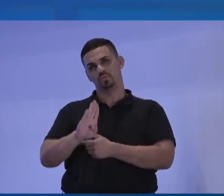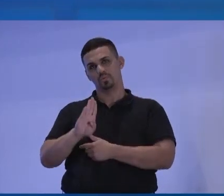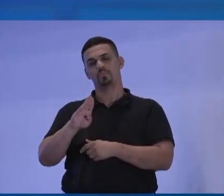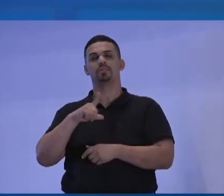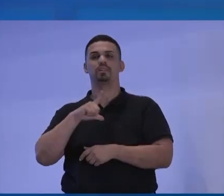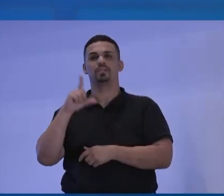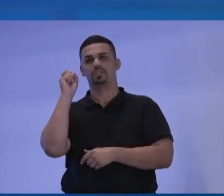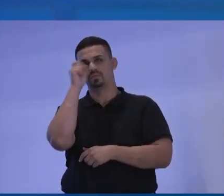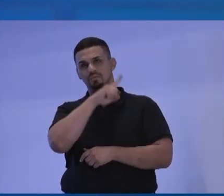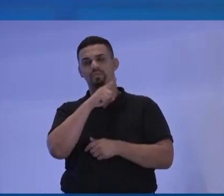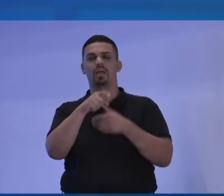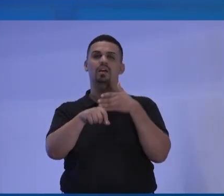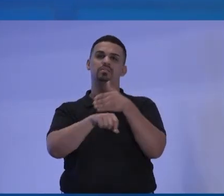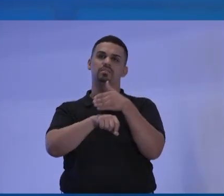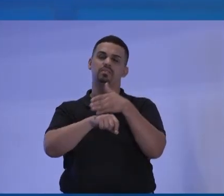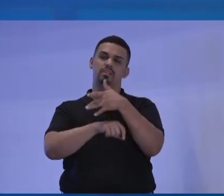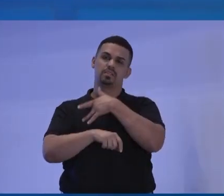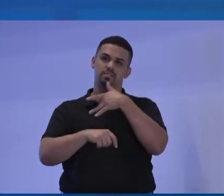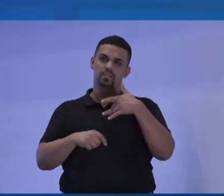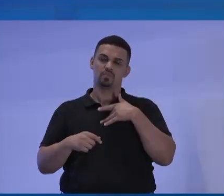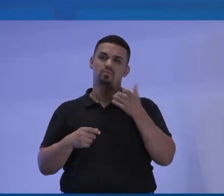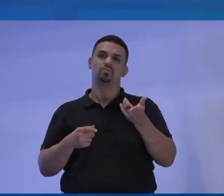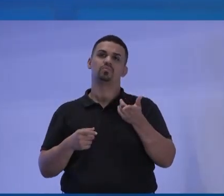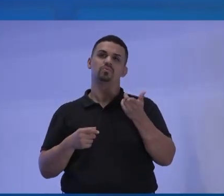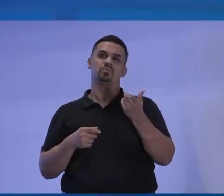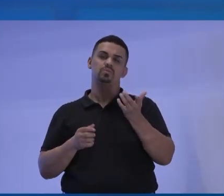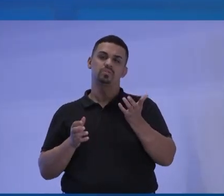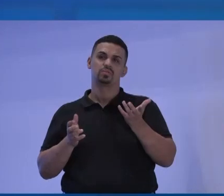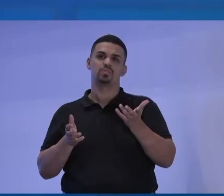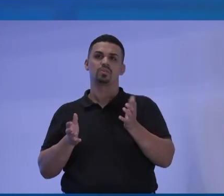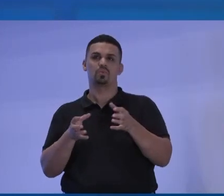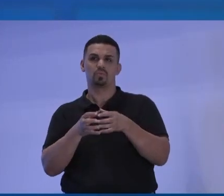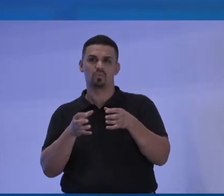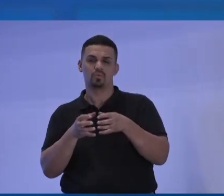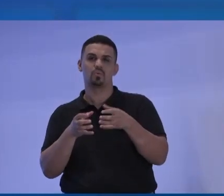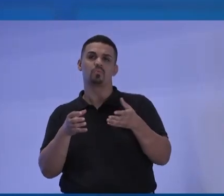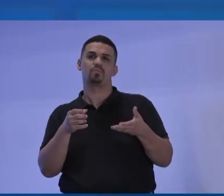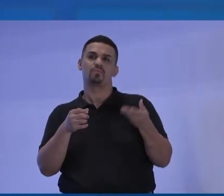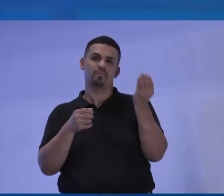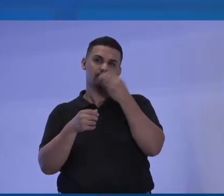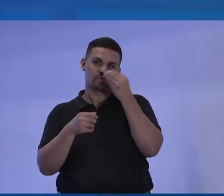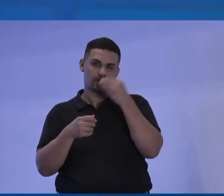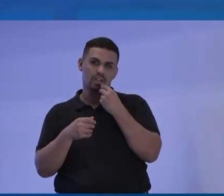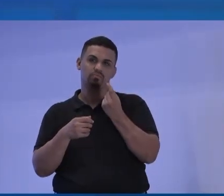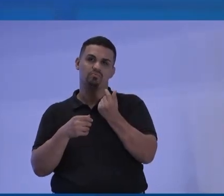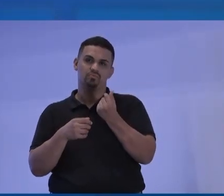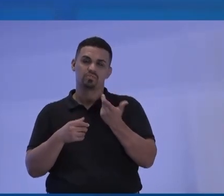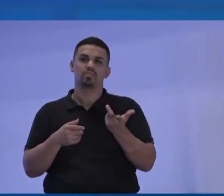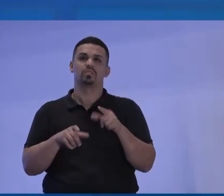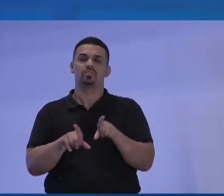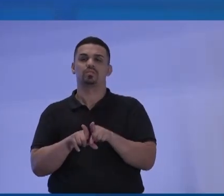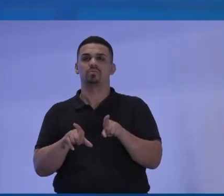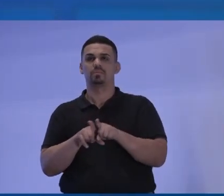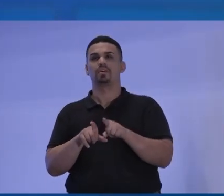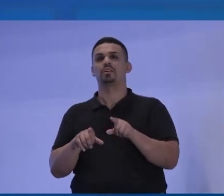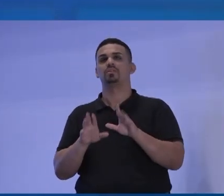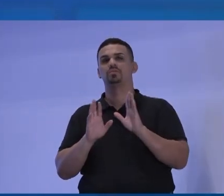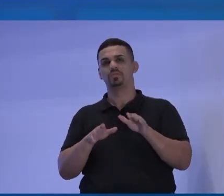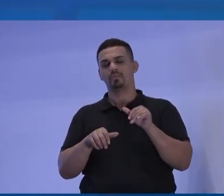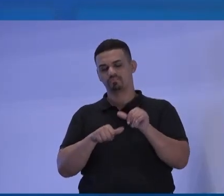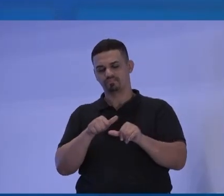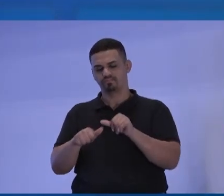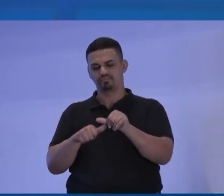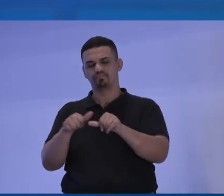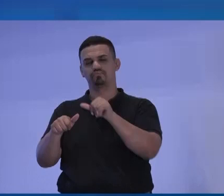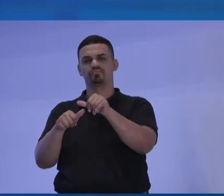acesso à saúde, que tem um baixo nível socioeconômico, uma baixa escolaridade, ele está mudando. Observamos